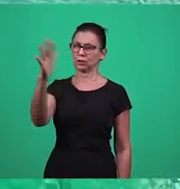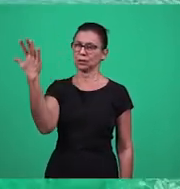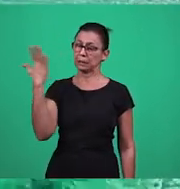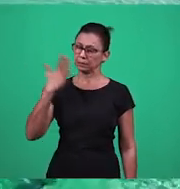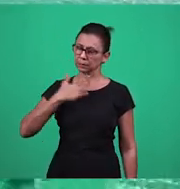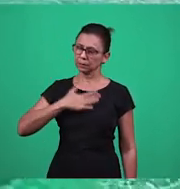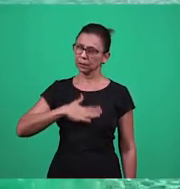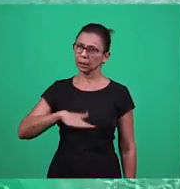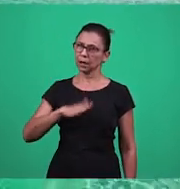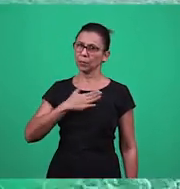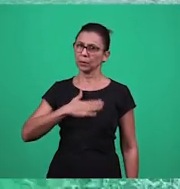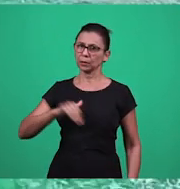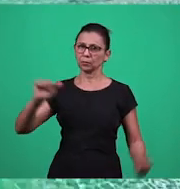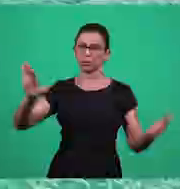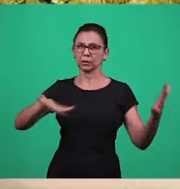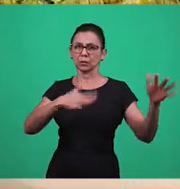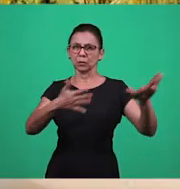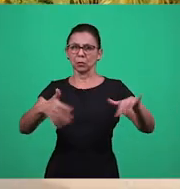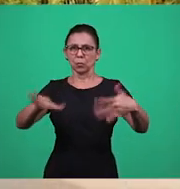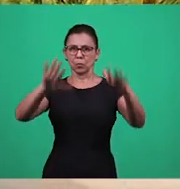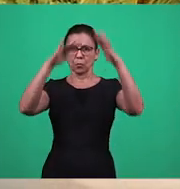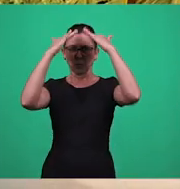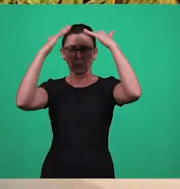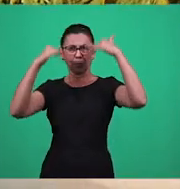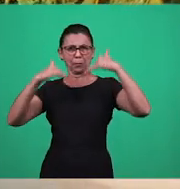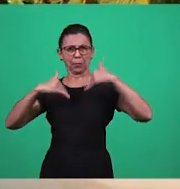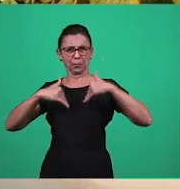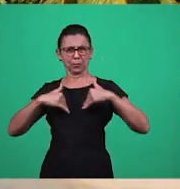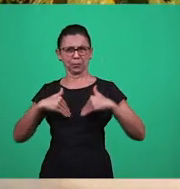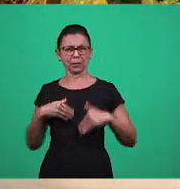Sossegai, sossegai, sejam